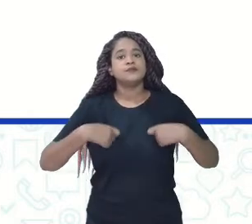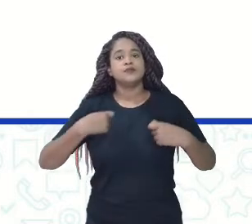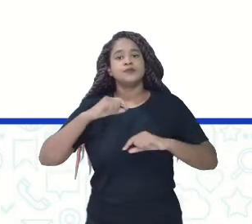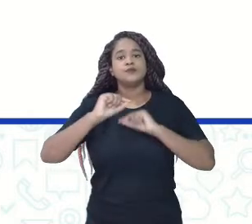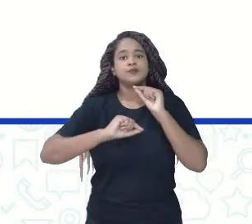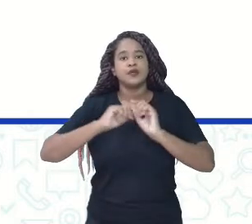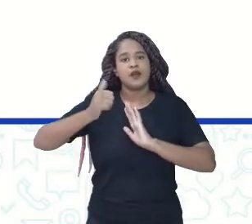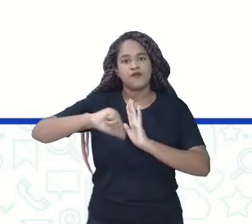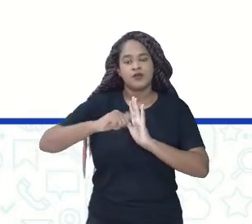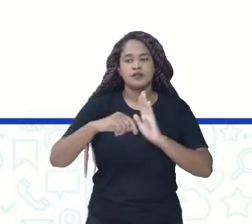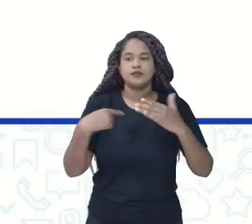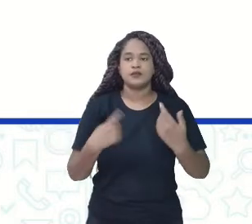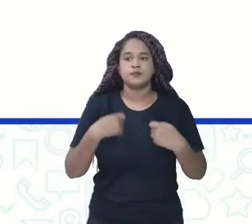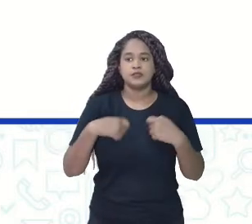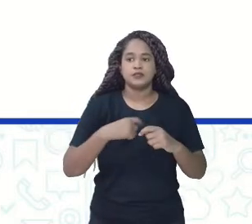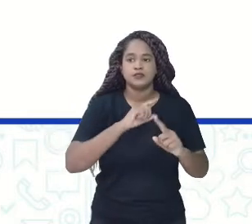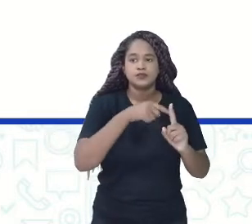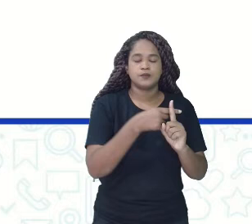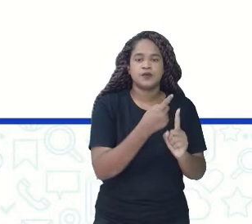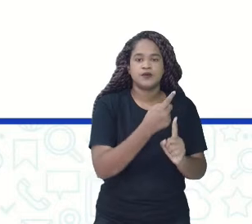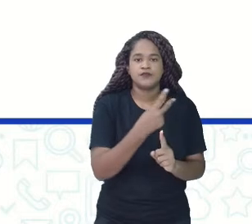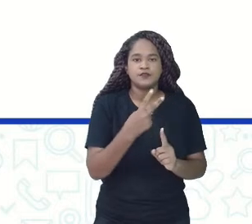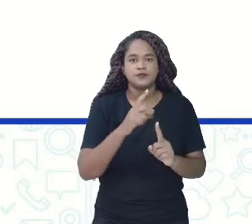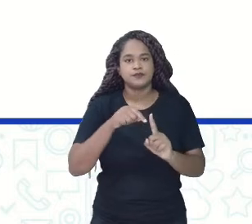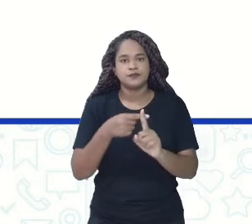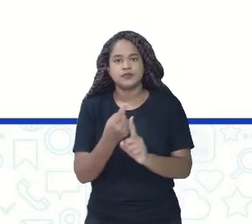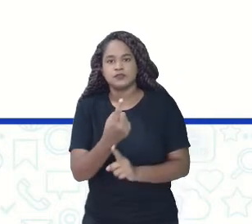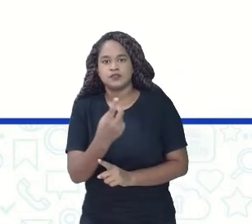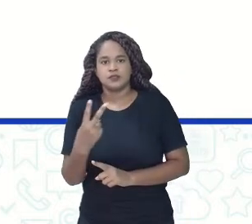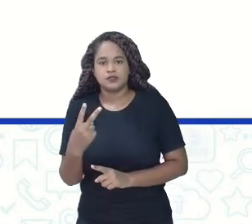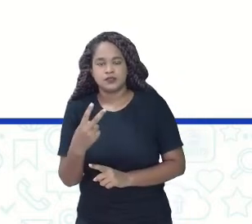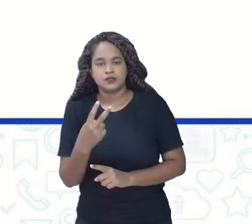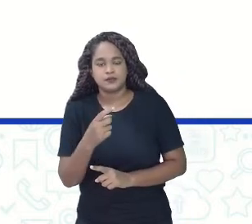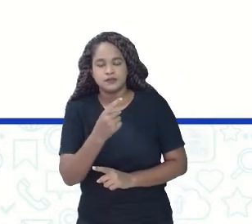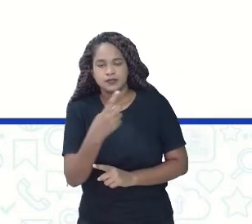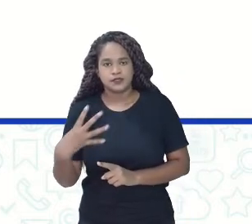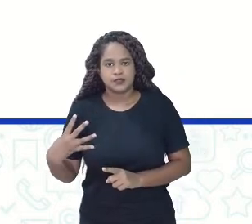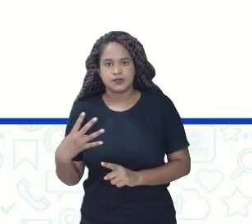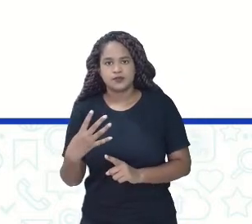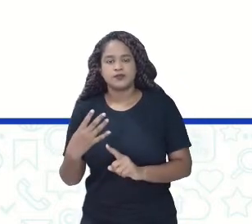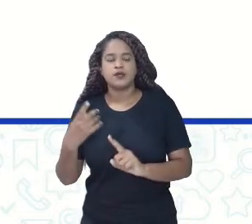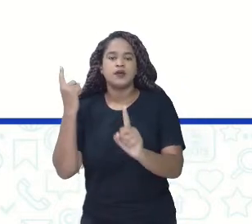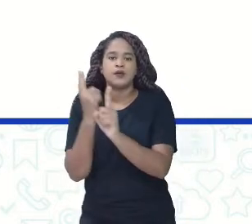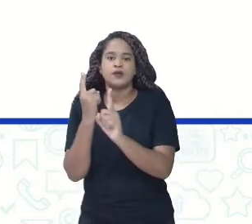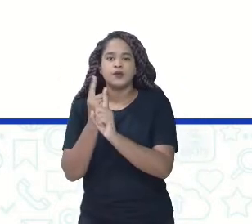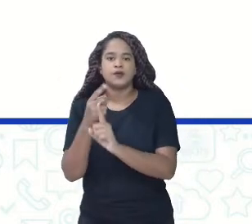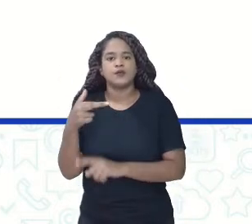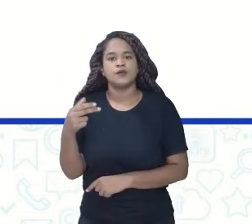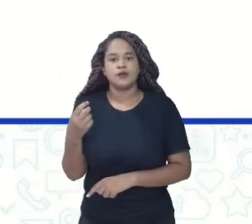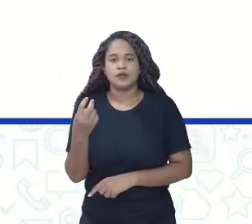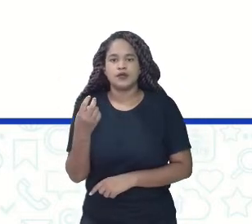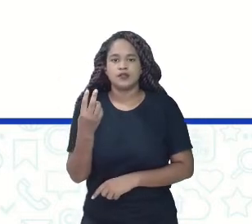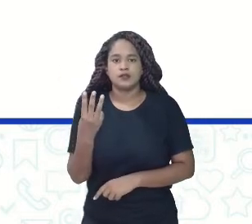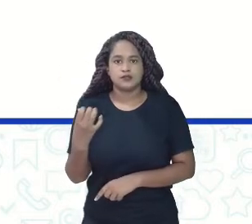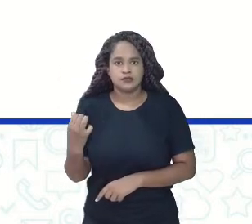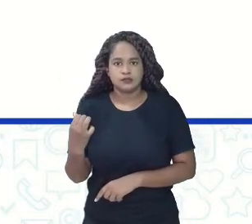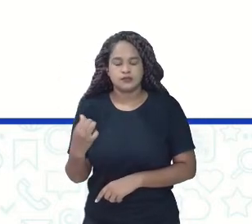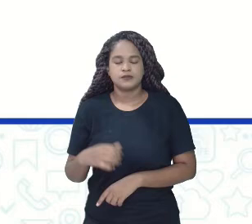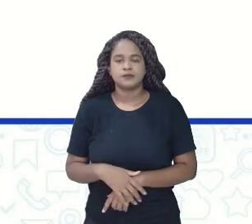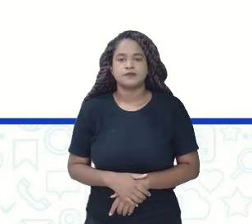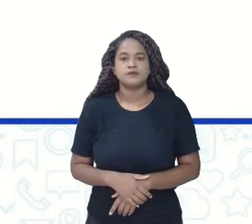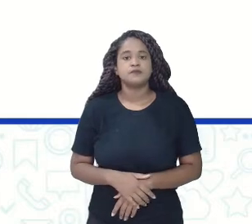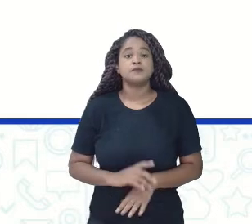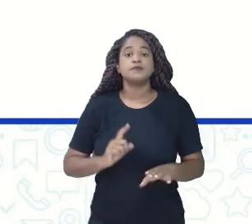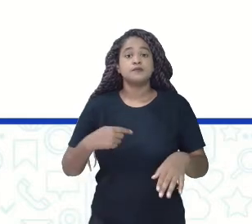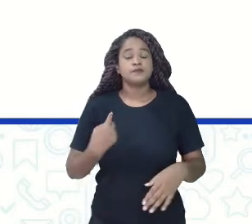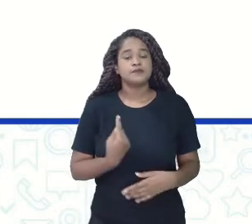gente vai somar o 22 mais o 14, chegamos no 36, que ele disse que era a soma no comecinho do problema. Veja que a gente está